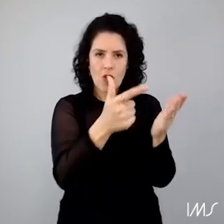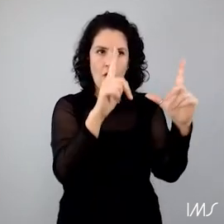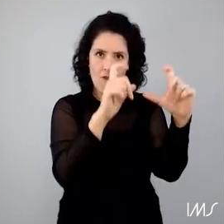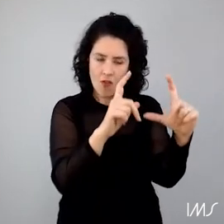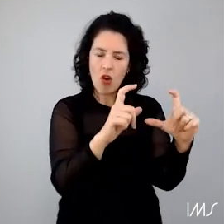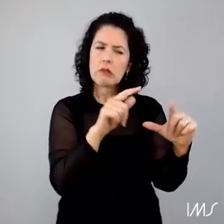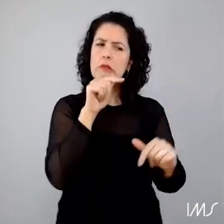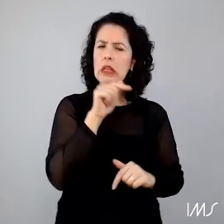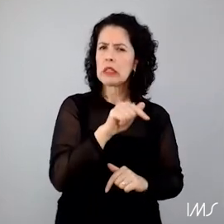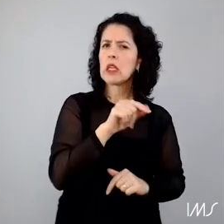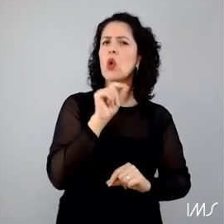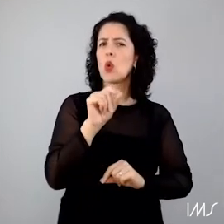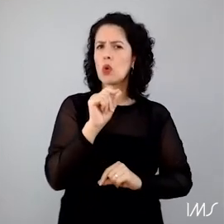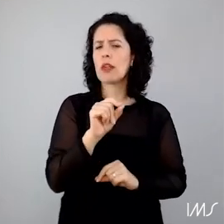florescimento